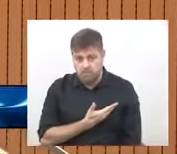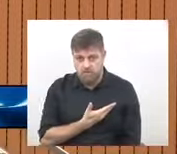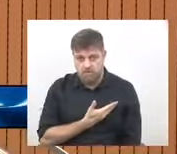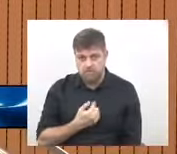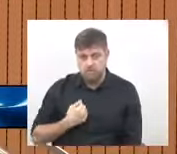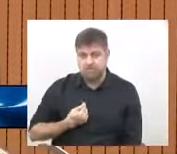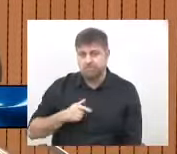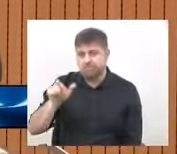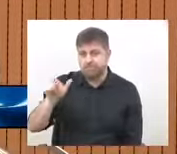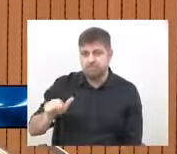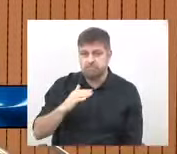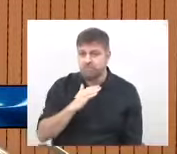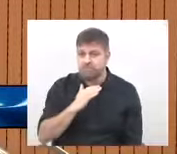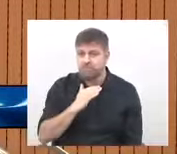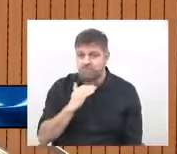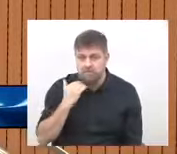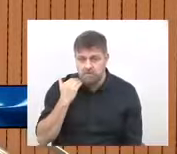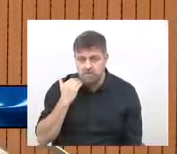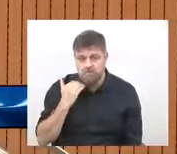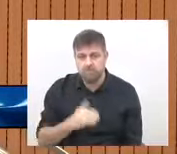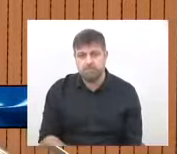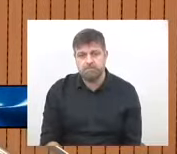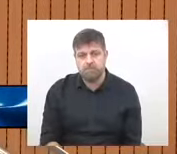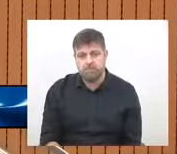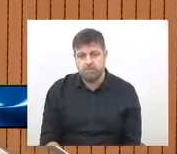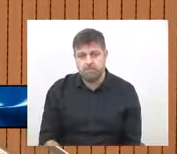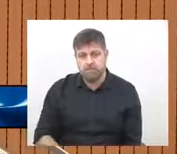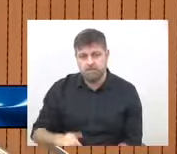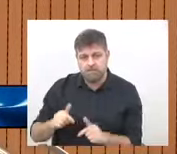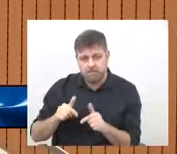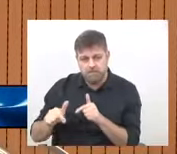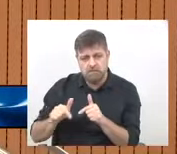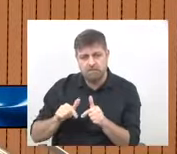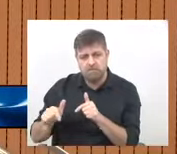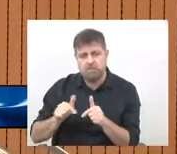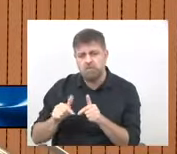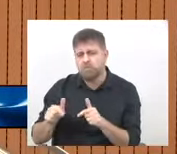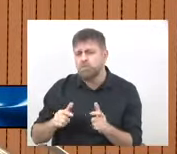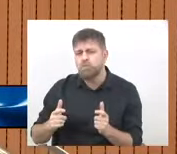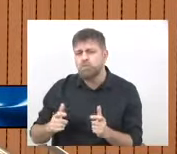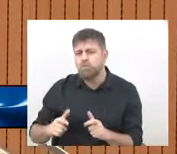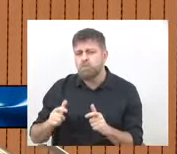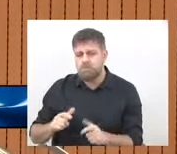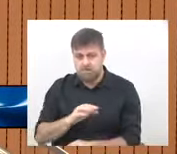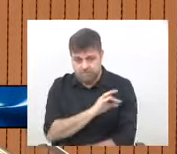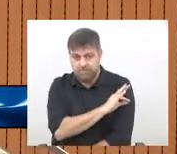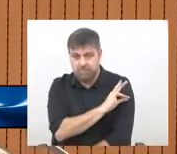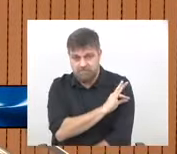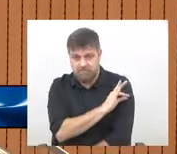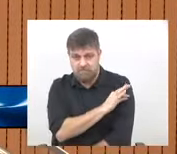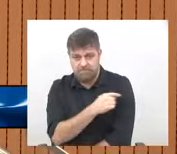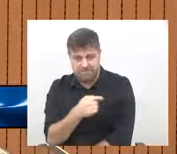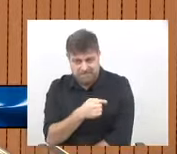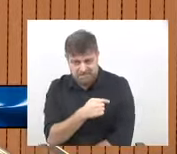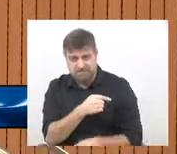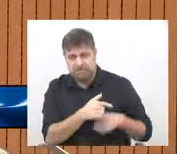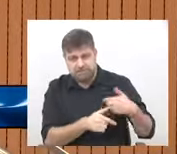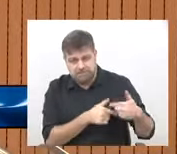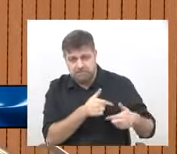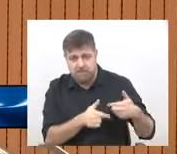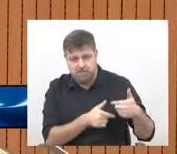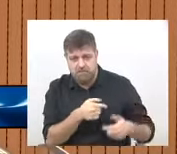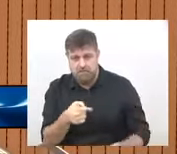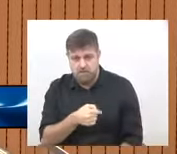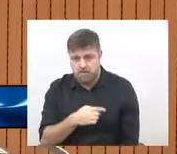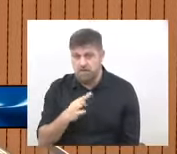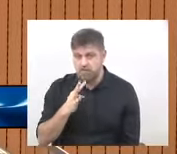perdemos recentemente, que trabalhou muito tempo na prefeitura, que era